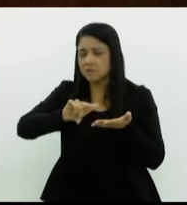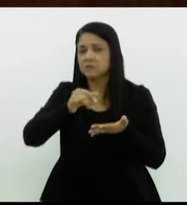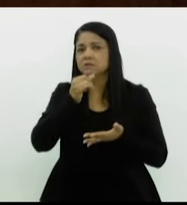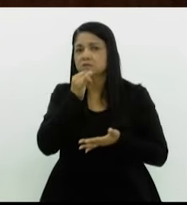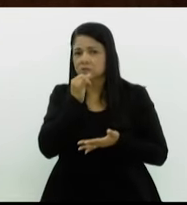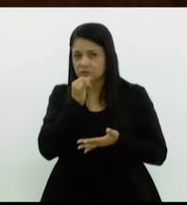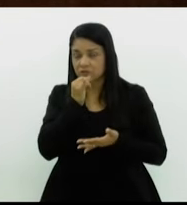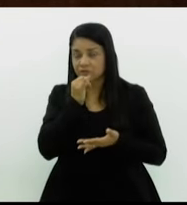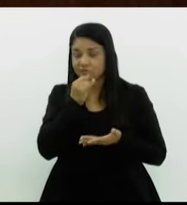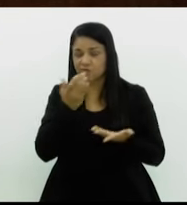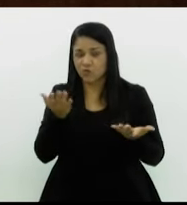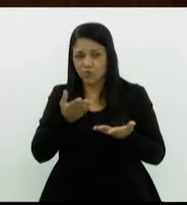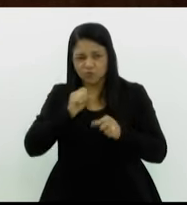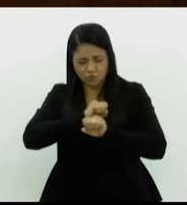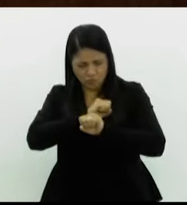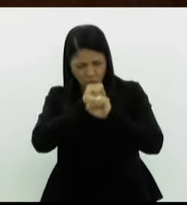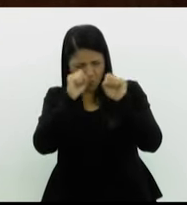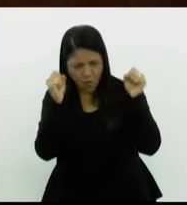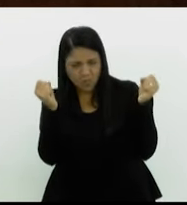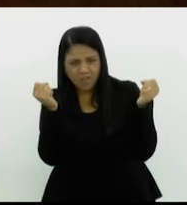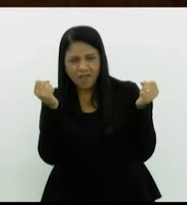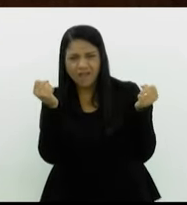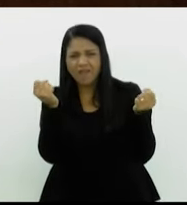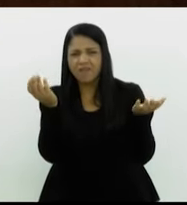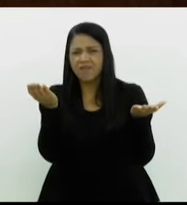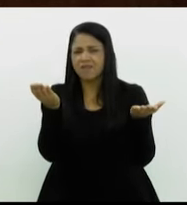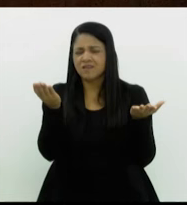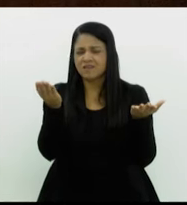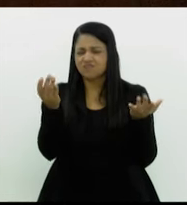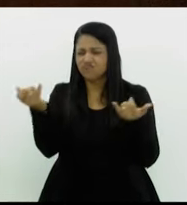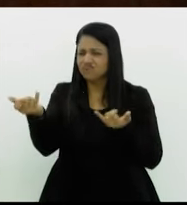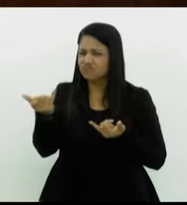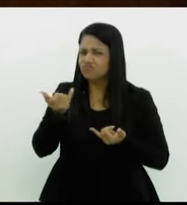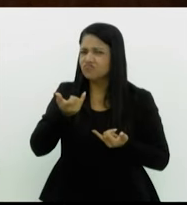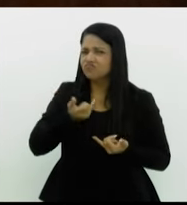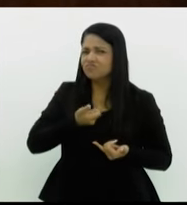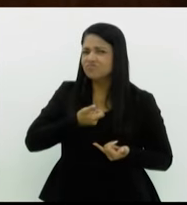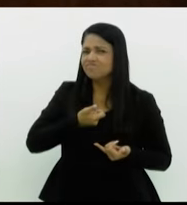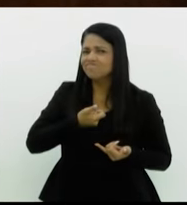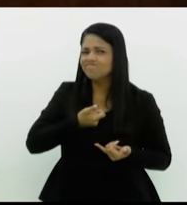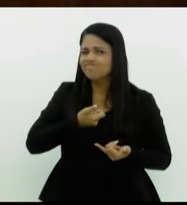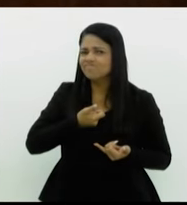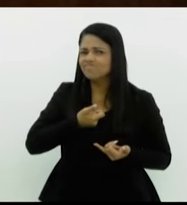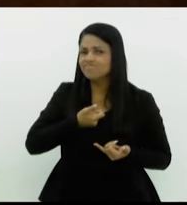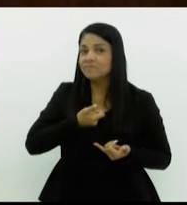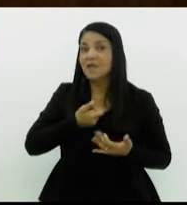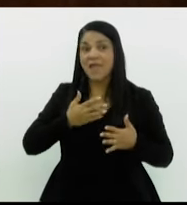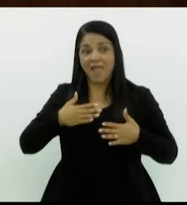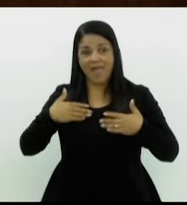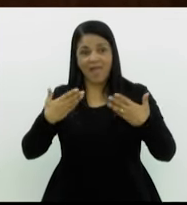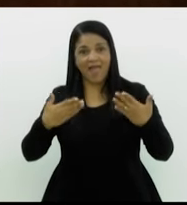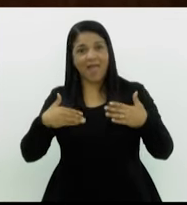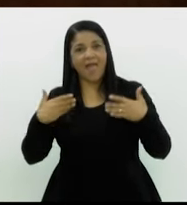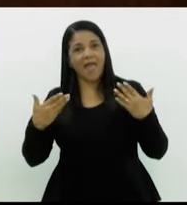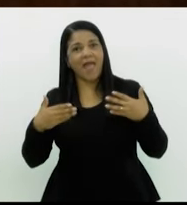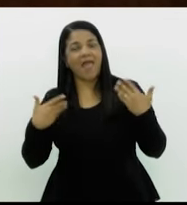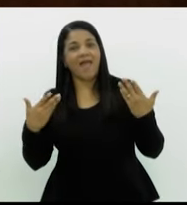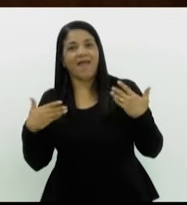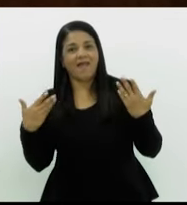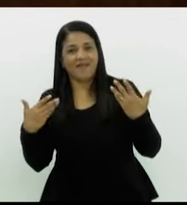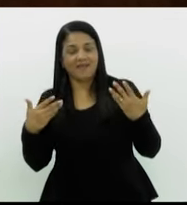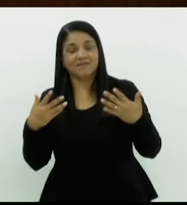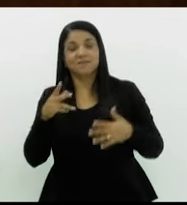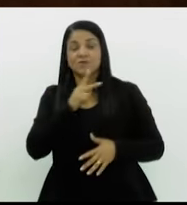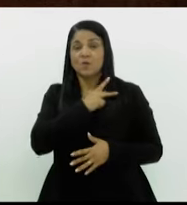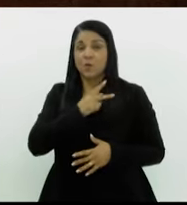eu amanheci o dia hoje com uma notícia que me agradou muito. O